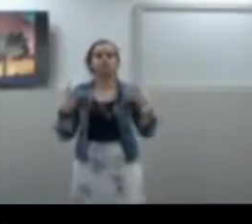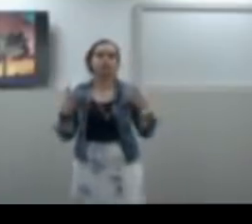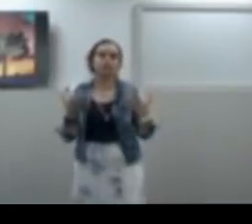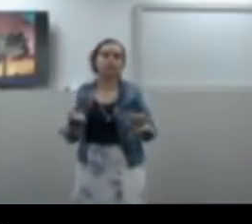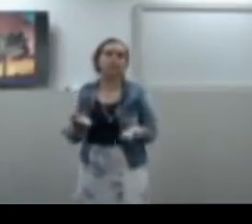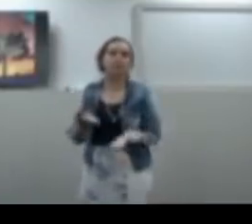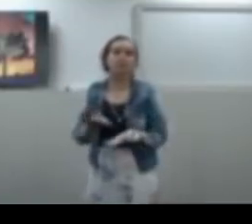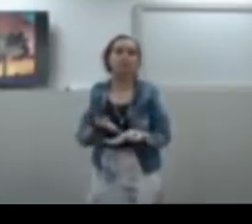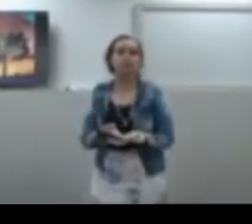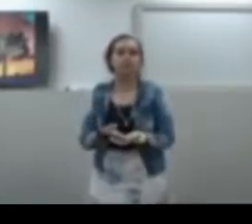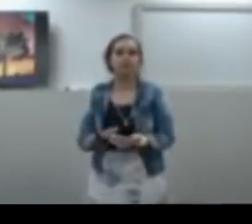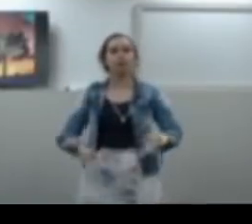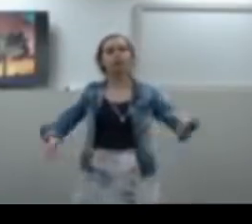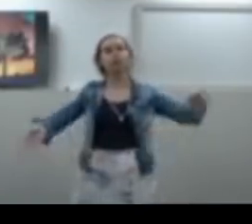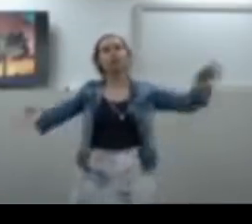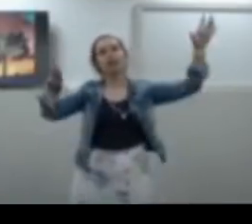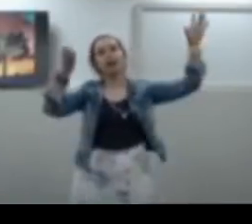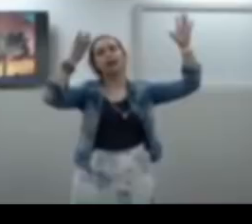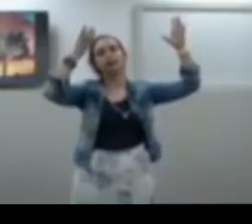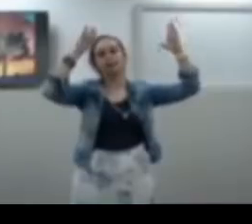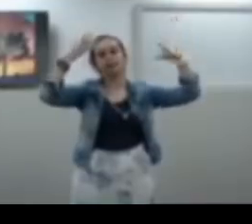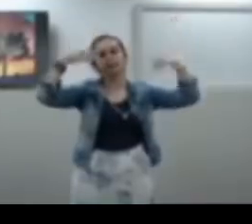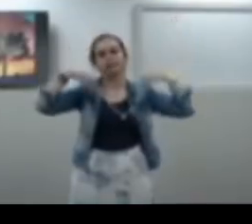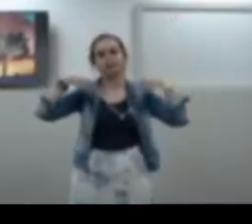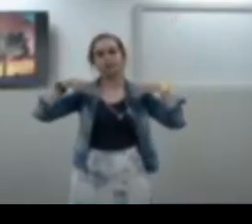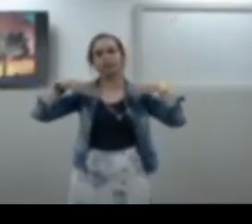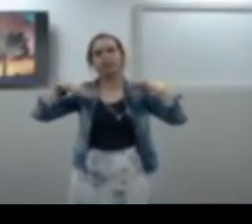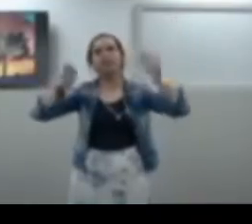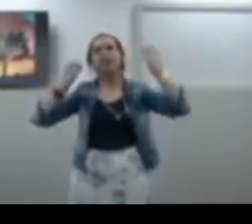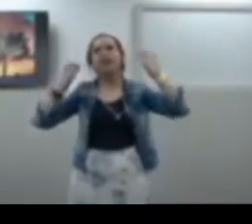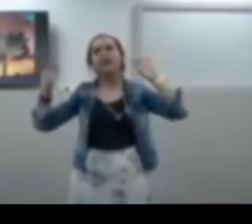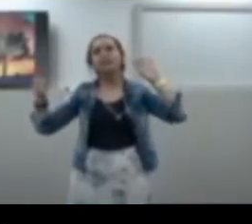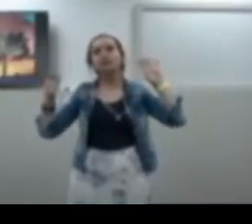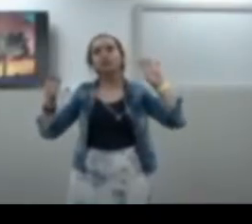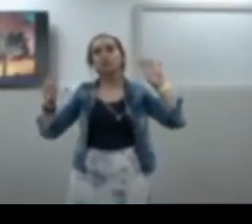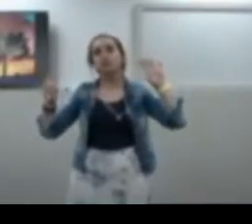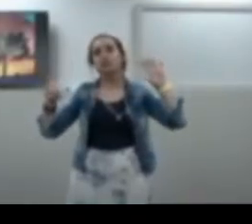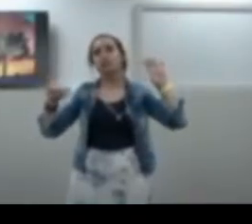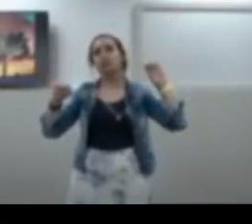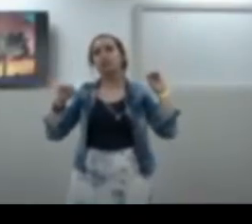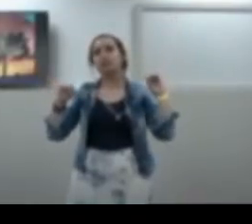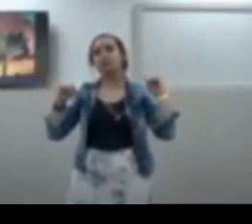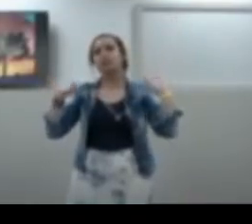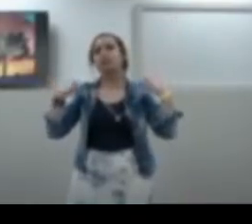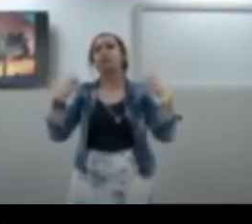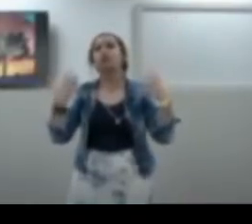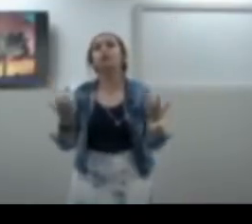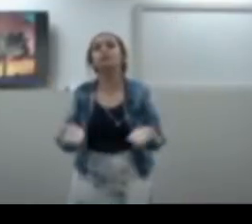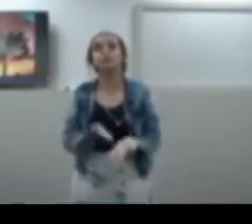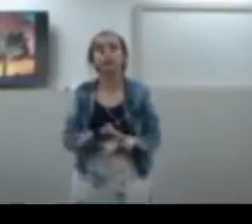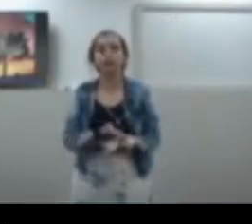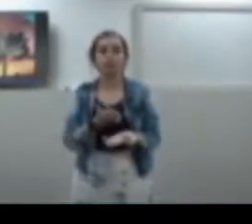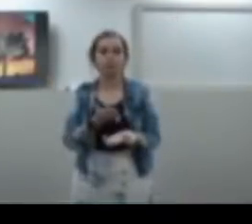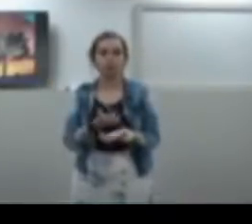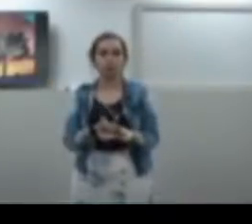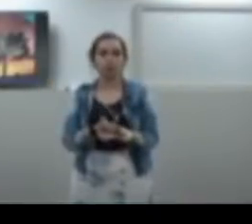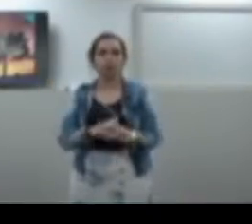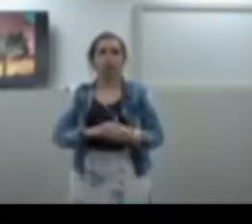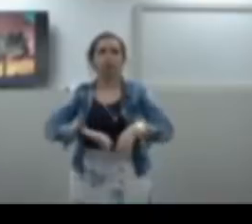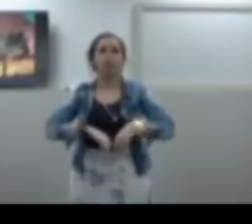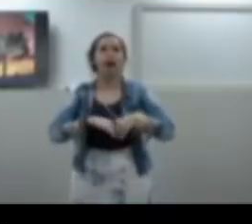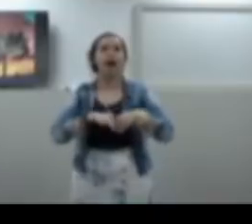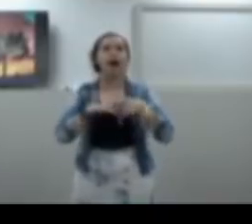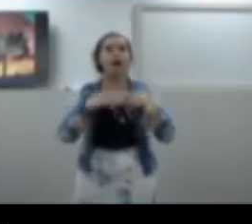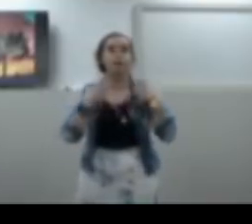Então falou também do domínio amazônico, que é lá na floresta amazônica. Esses dois domínios a gente viu que eles dois são quente